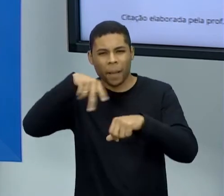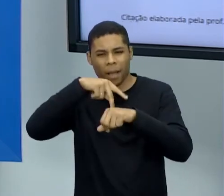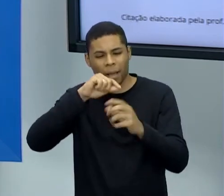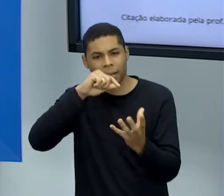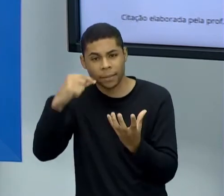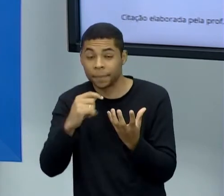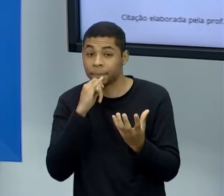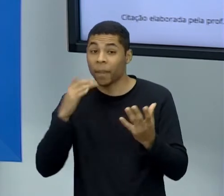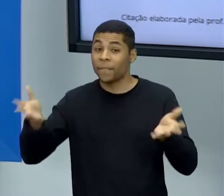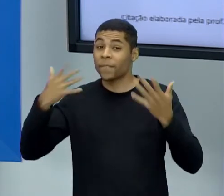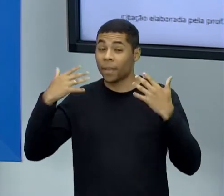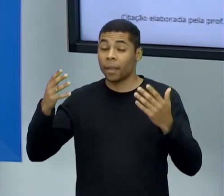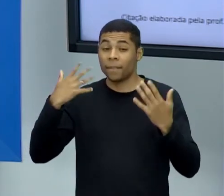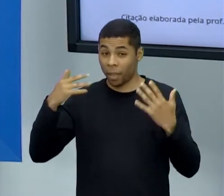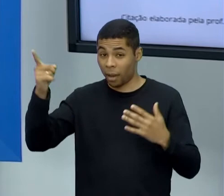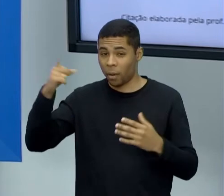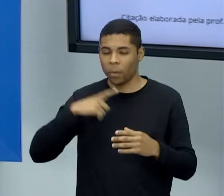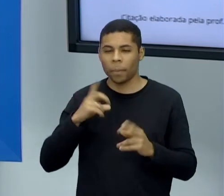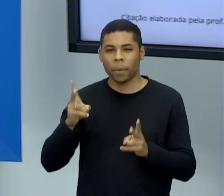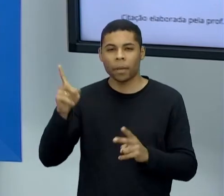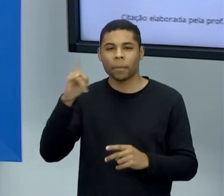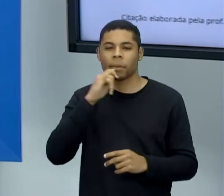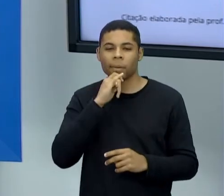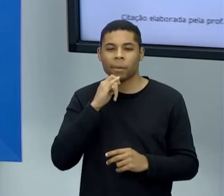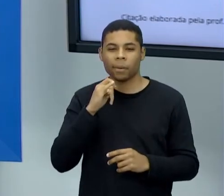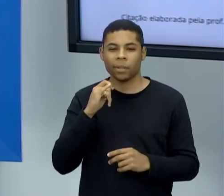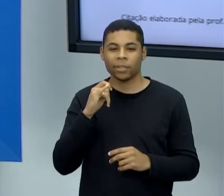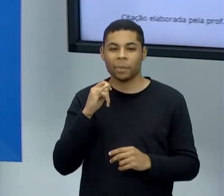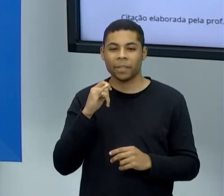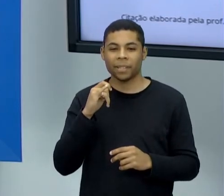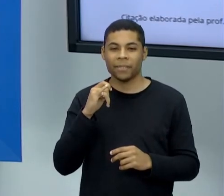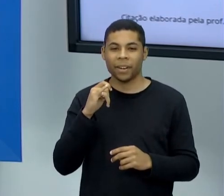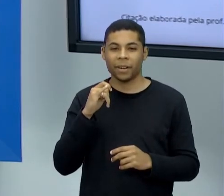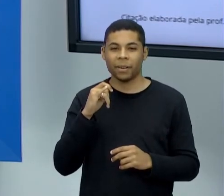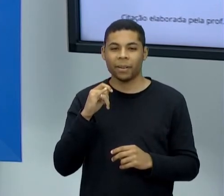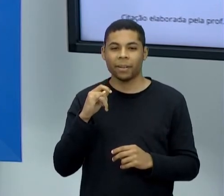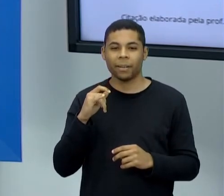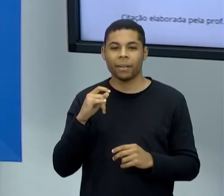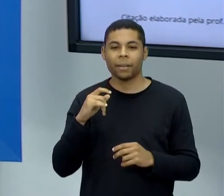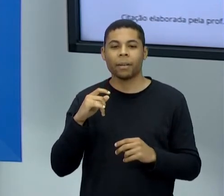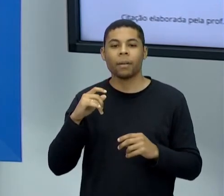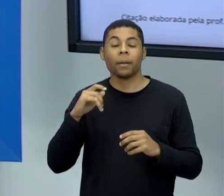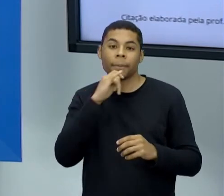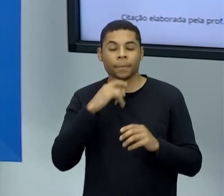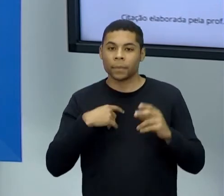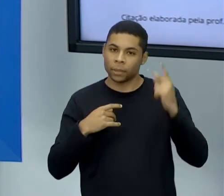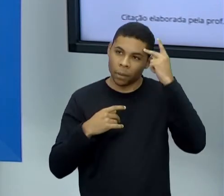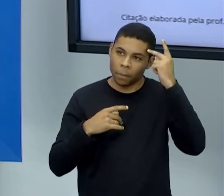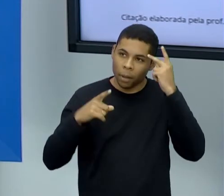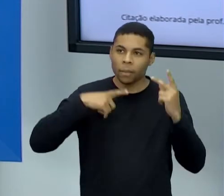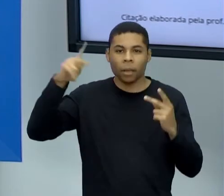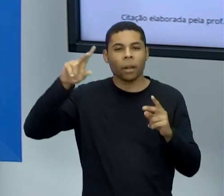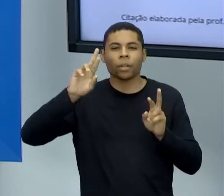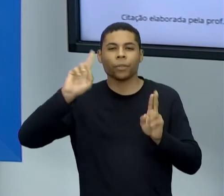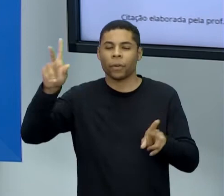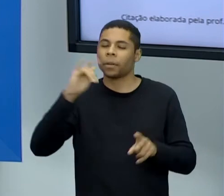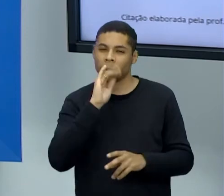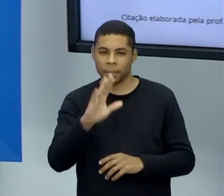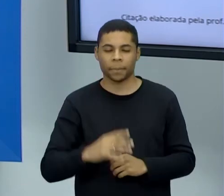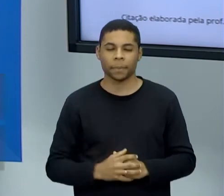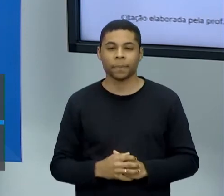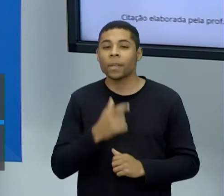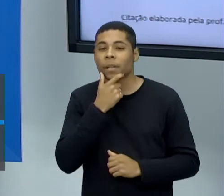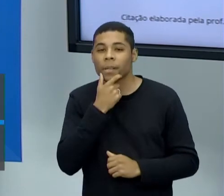no verão, eles têm uma incidência de luz solar de muito mais horas do que numa região como São Paulo, por exemplo, né? Por exemplo,